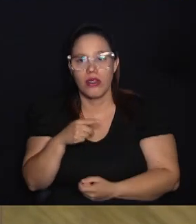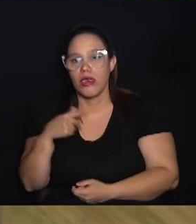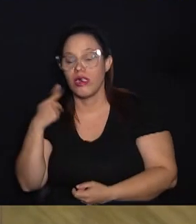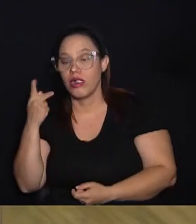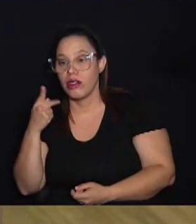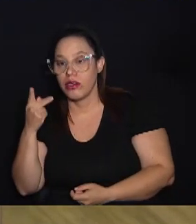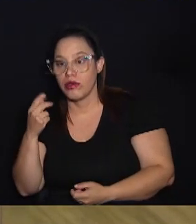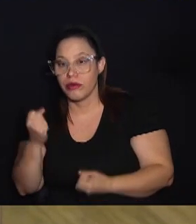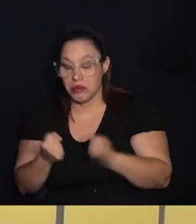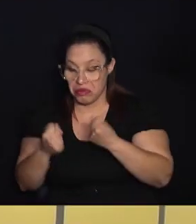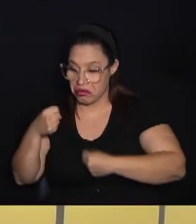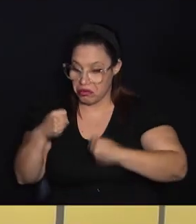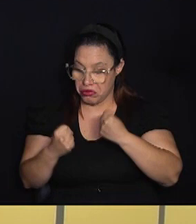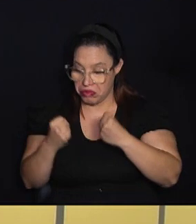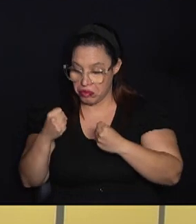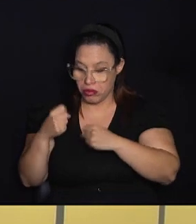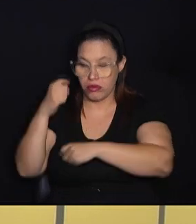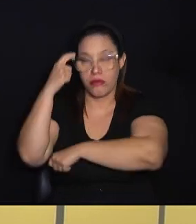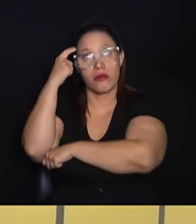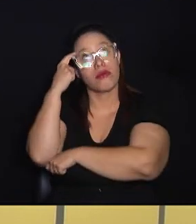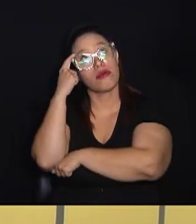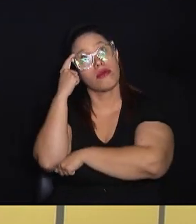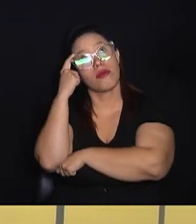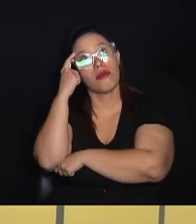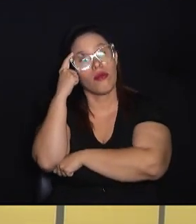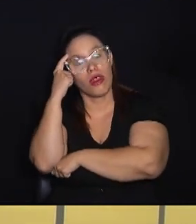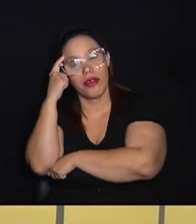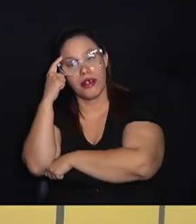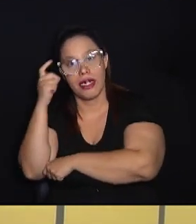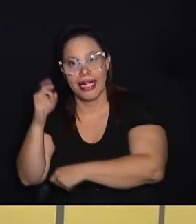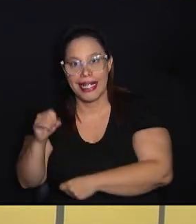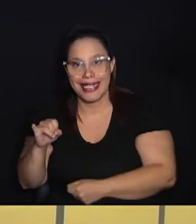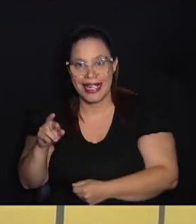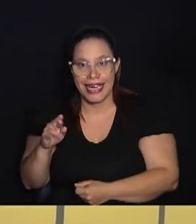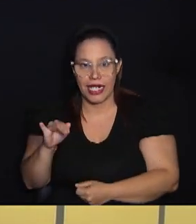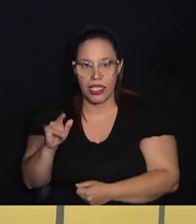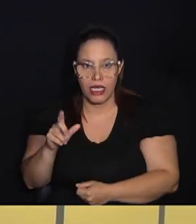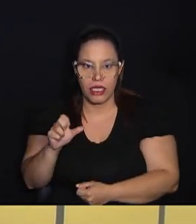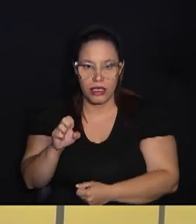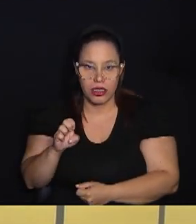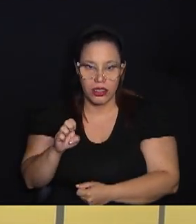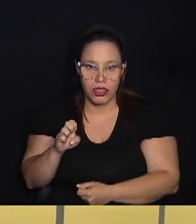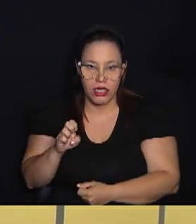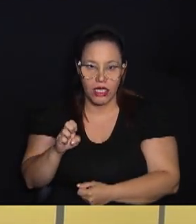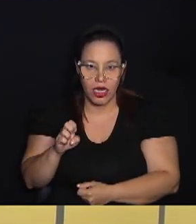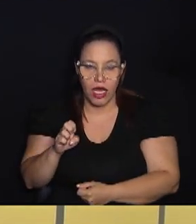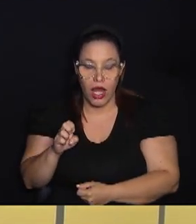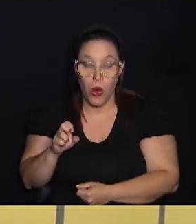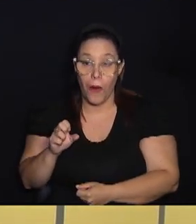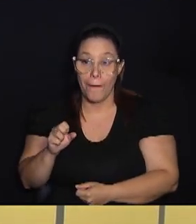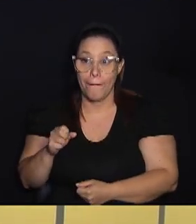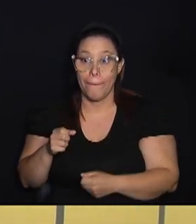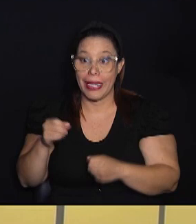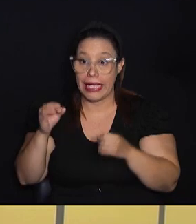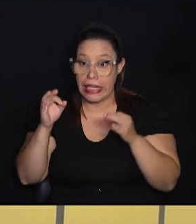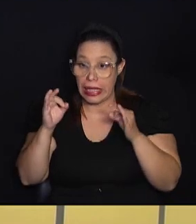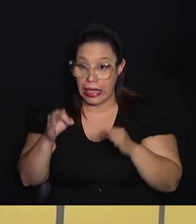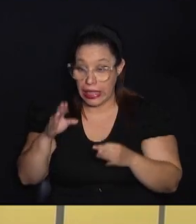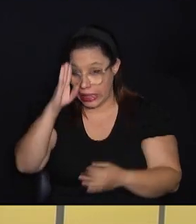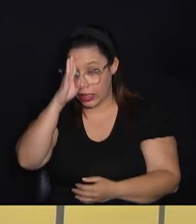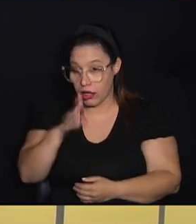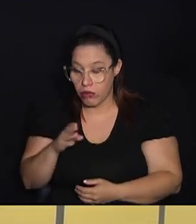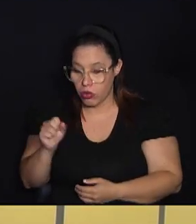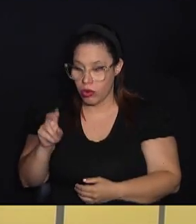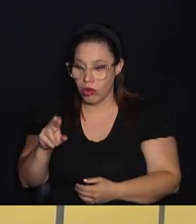carro vindo para cá inclusive de que integralidade é um dos princípios do SUS na verdade né Uhum Então o SUS tem